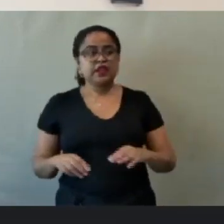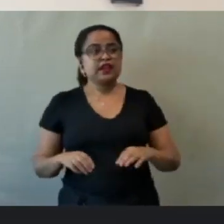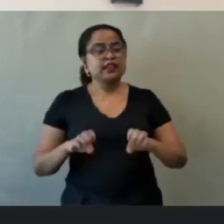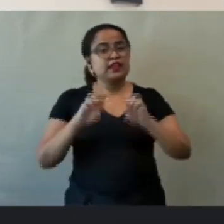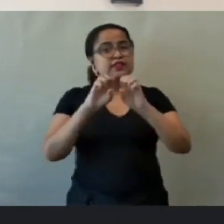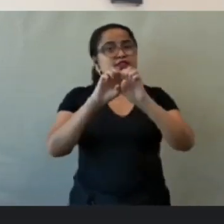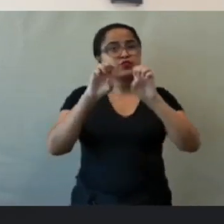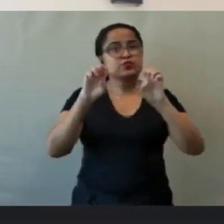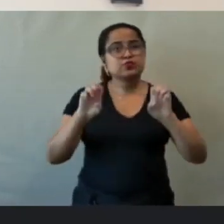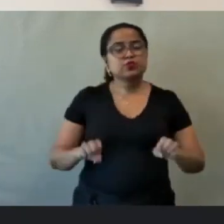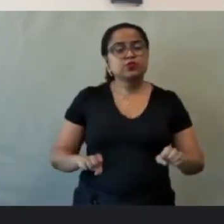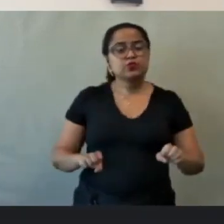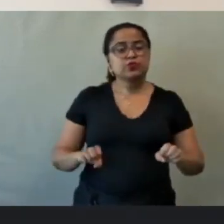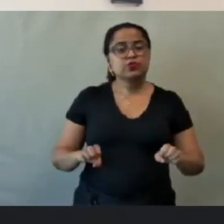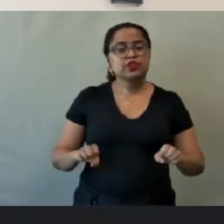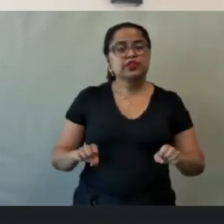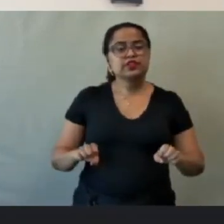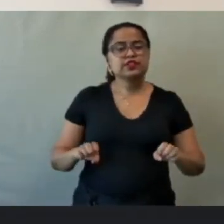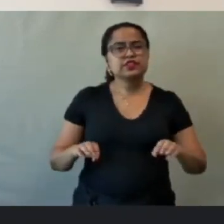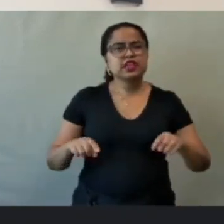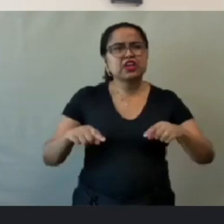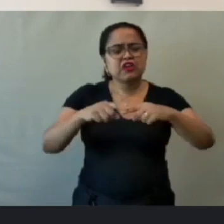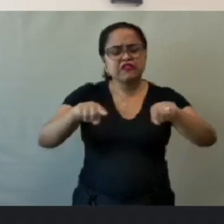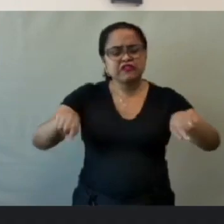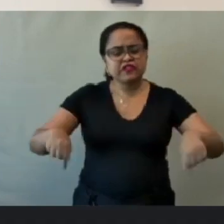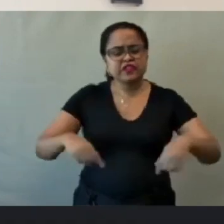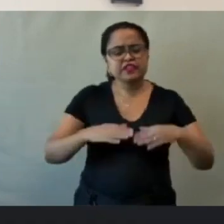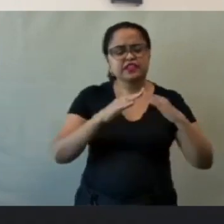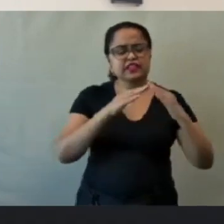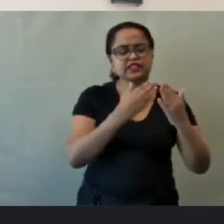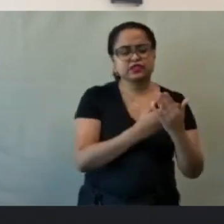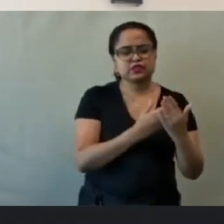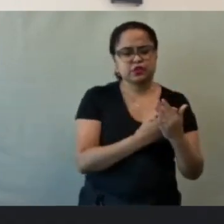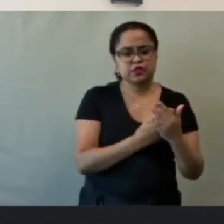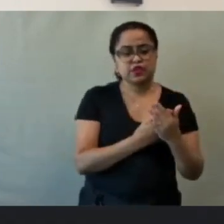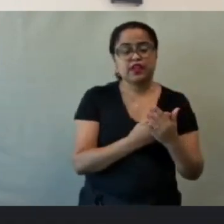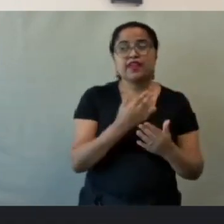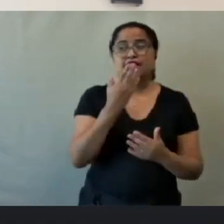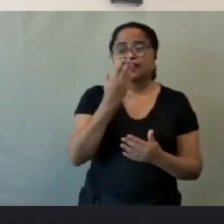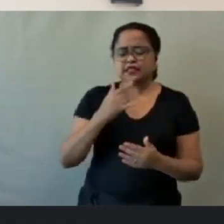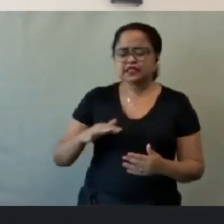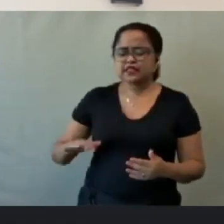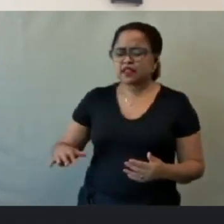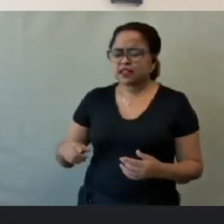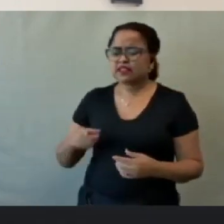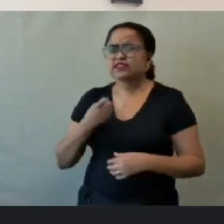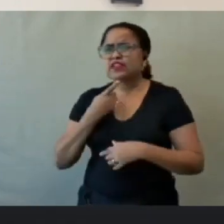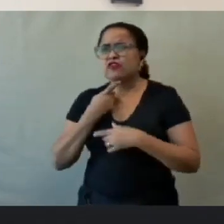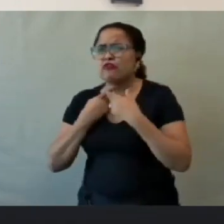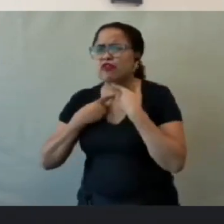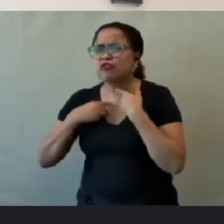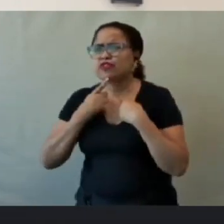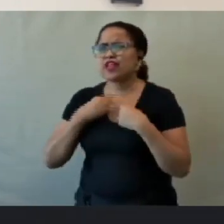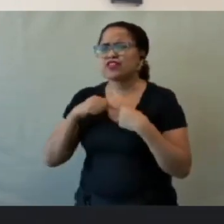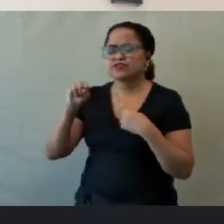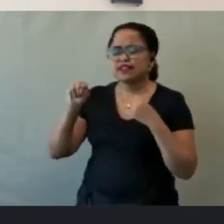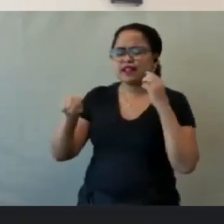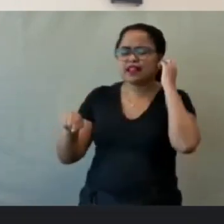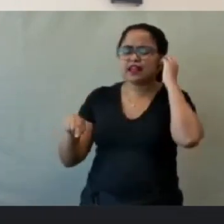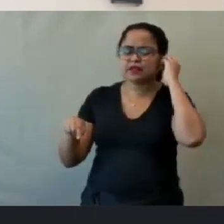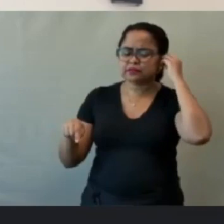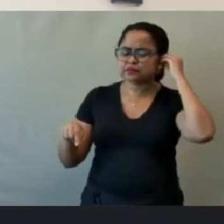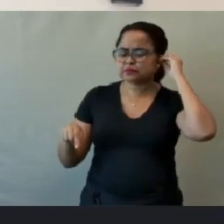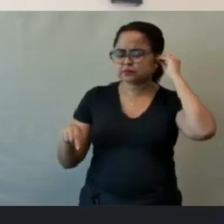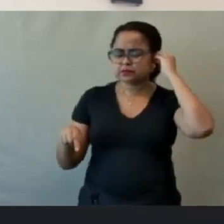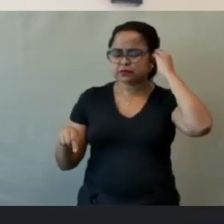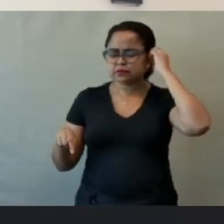escolas. Nós precisamos ter uma estrutura física que as nossas crianças queiram estar dentro das nossas escolas. Nós queremos uma estrutura